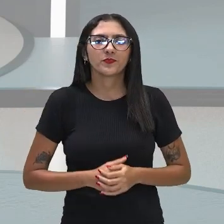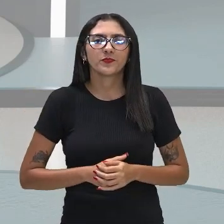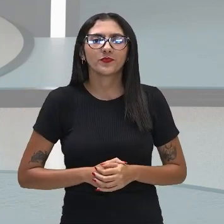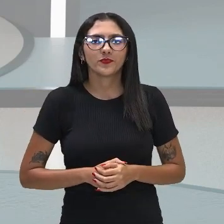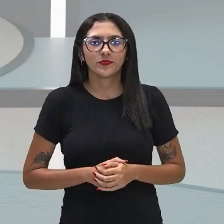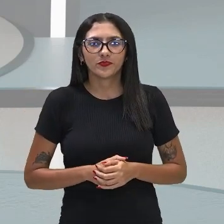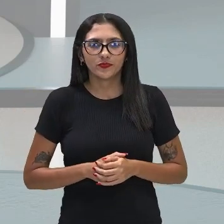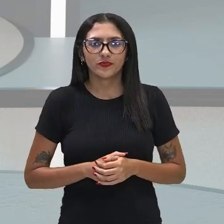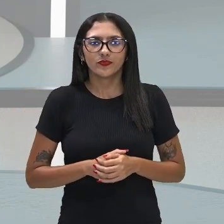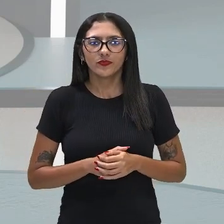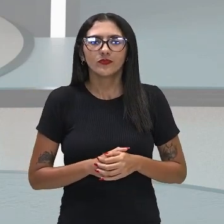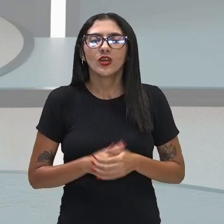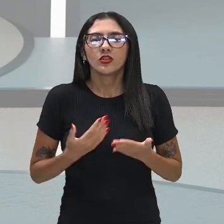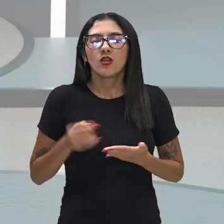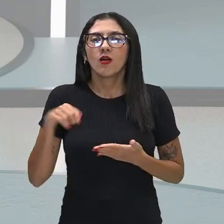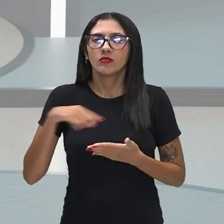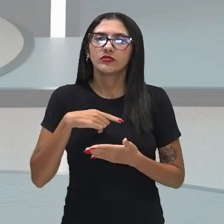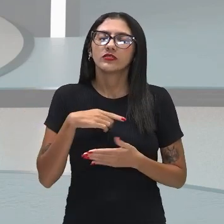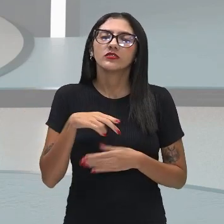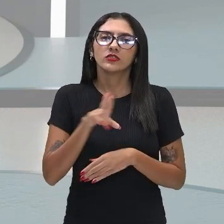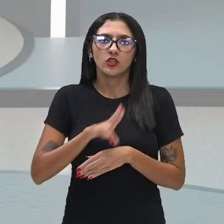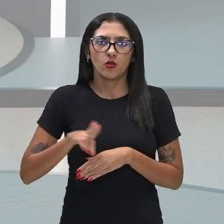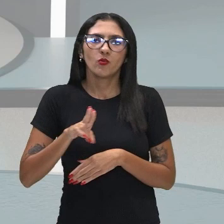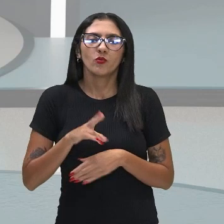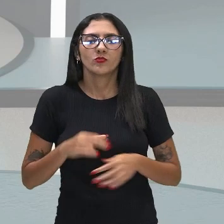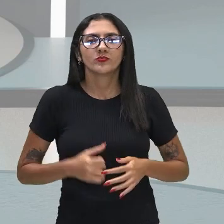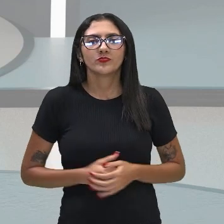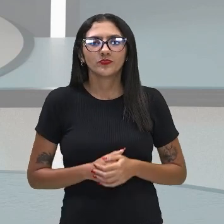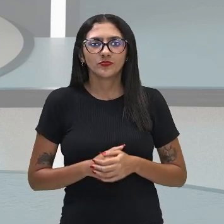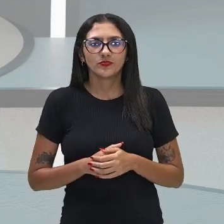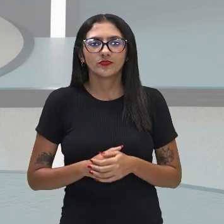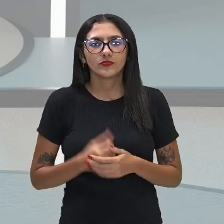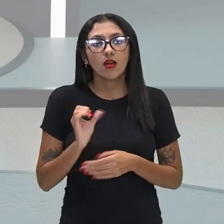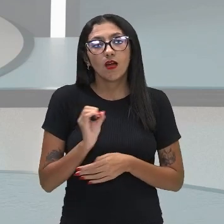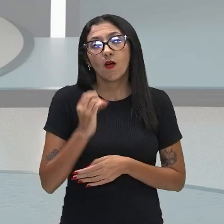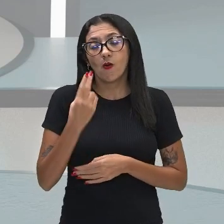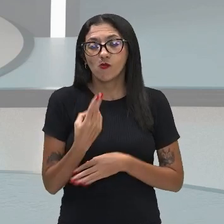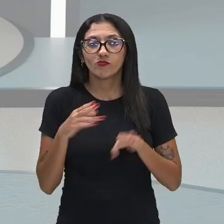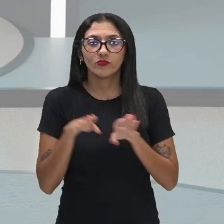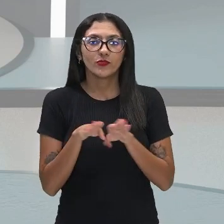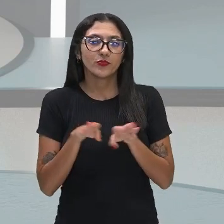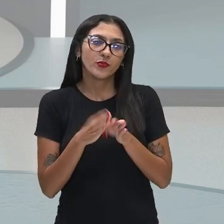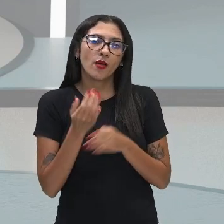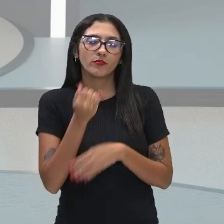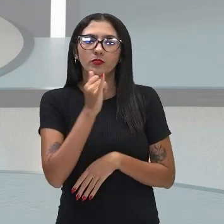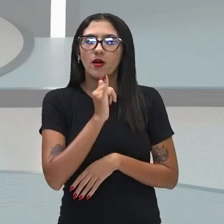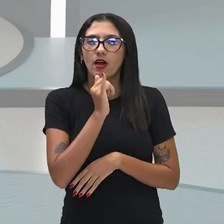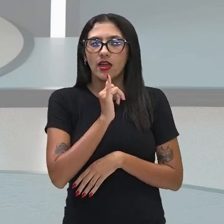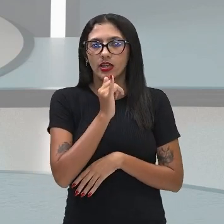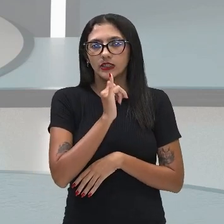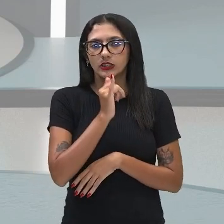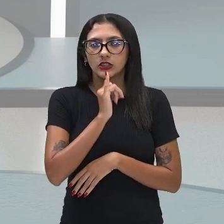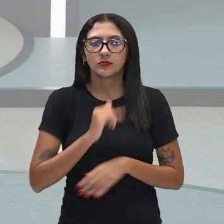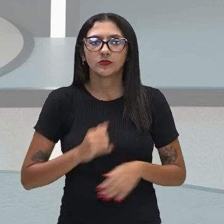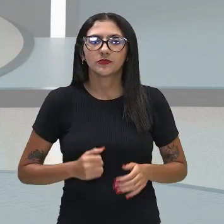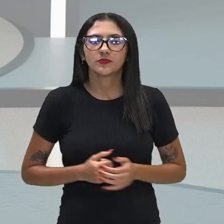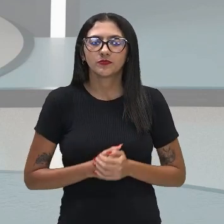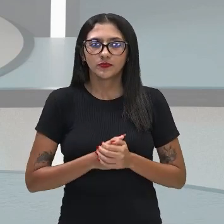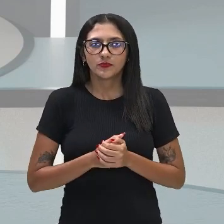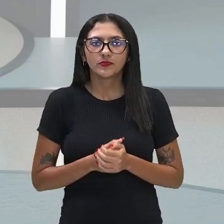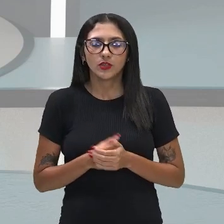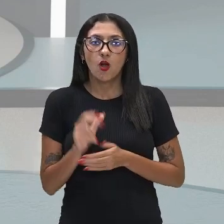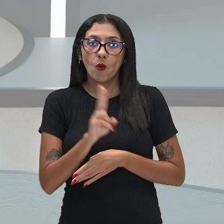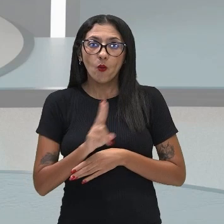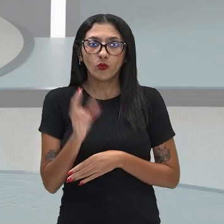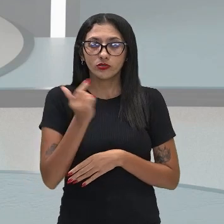feita com o sangue do próprio atleta, colhido com antecedência, ou homóloga, né? Quando de outro indivíduo